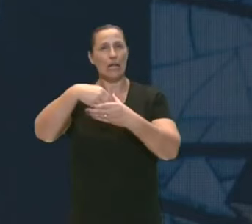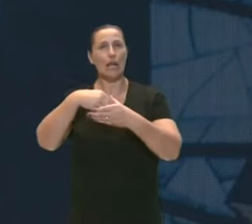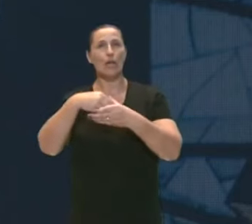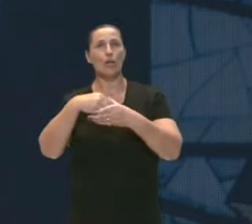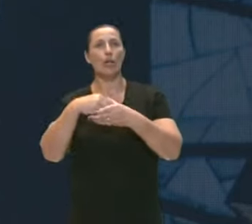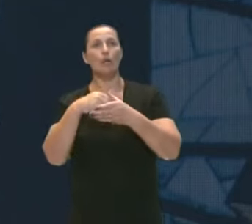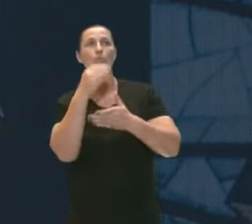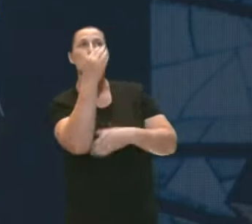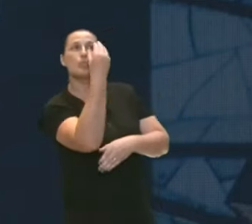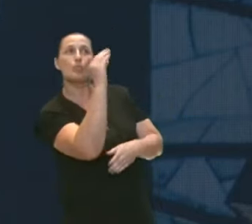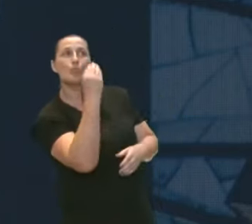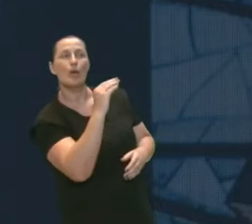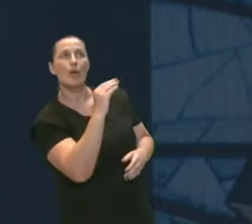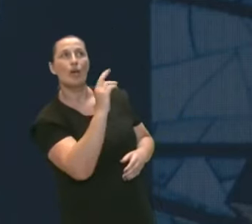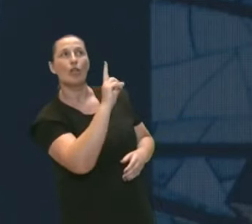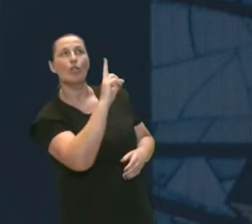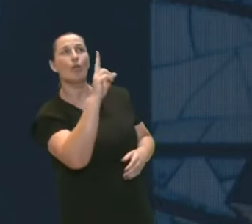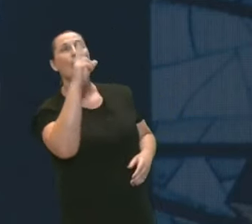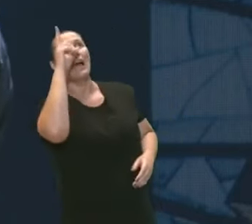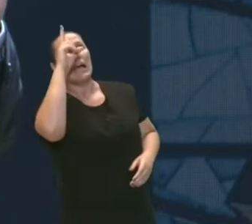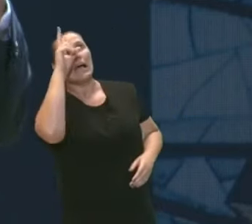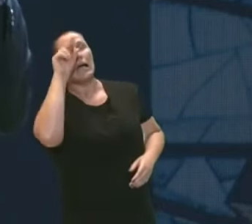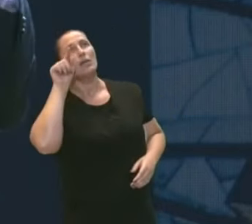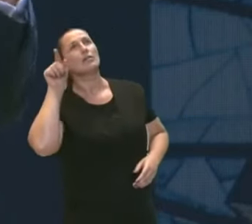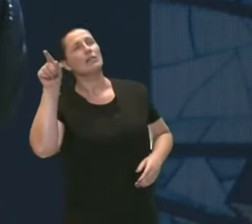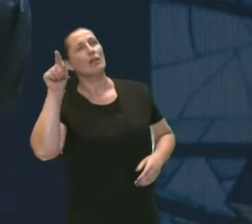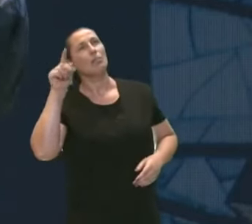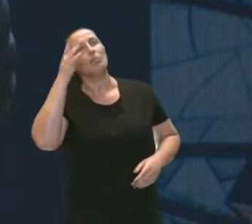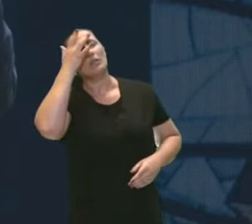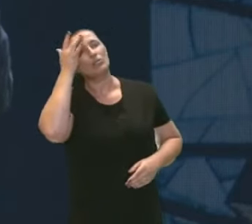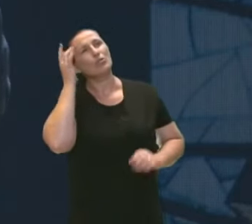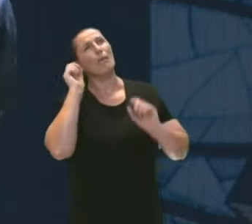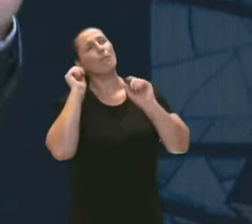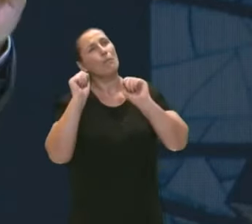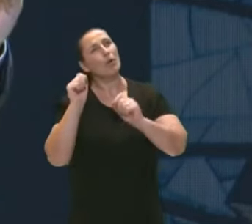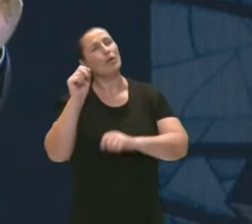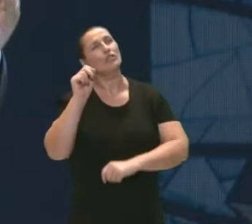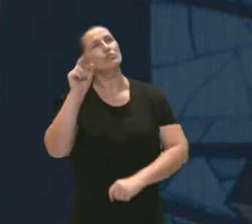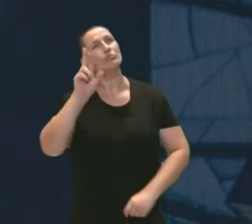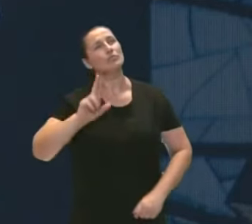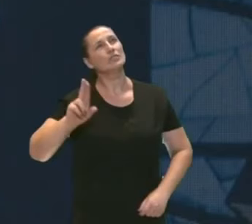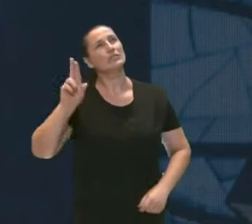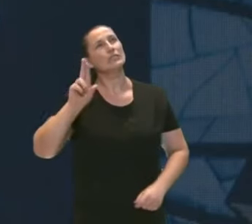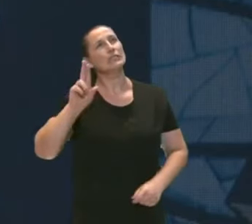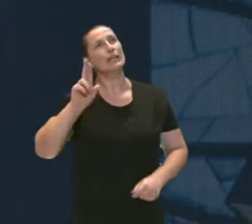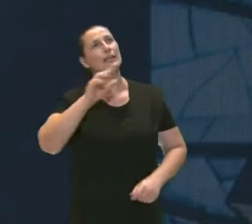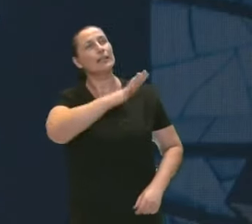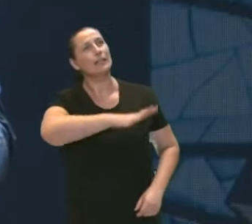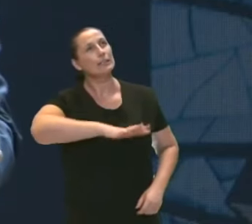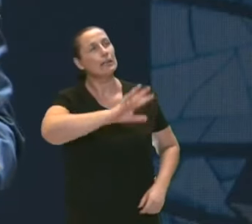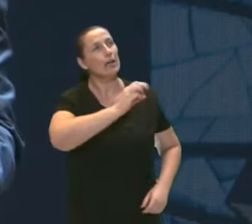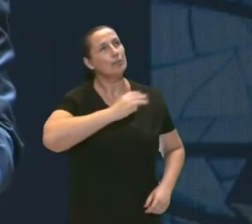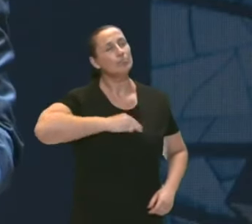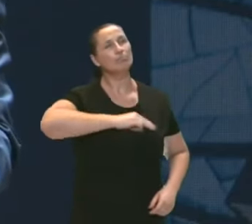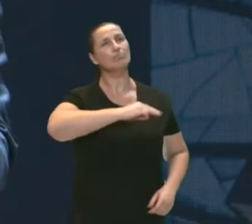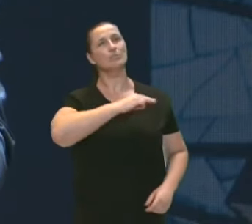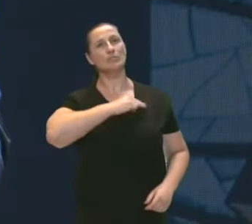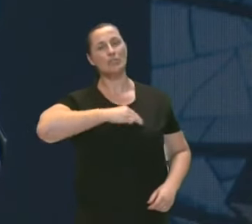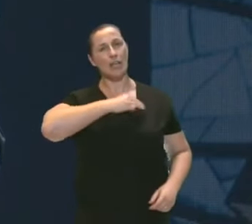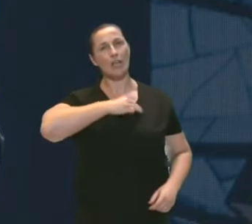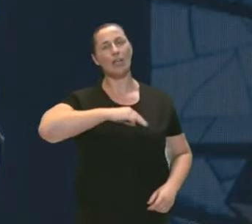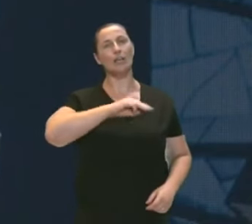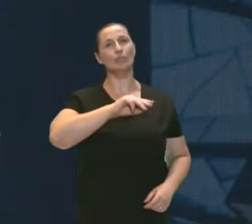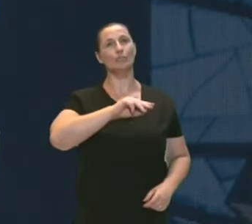lá quem você entende que poderia ser usado e usada por Deus durante os próximos 2